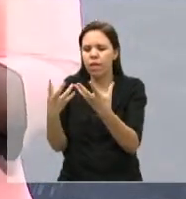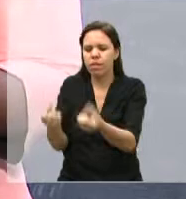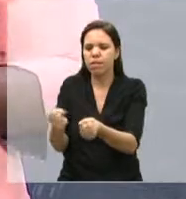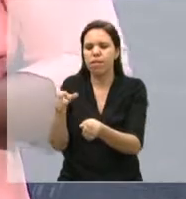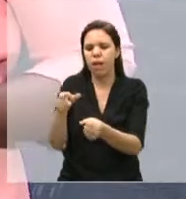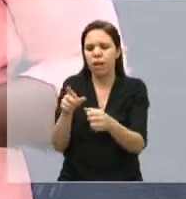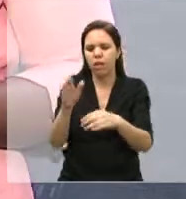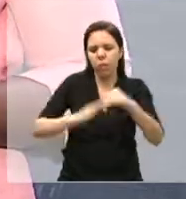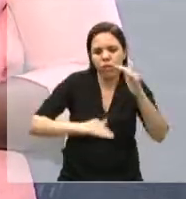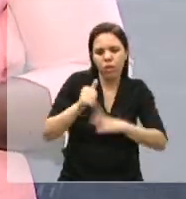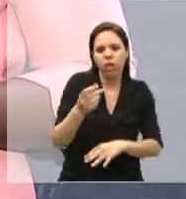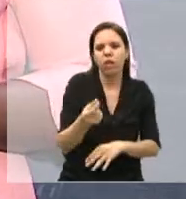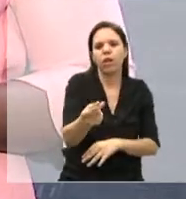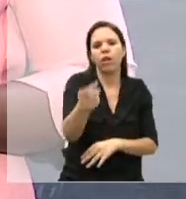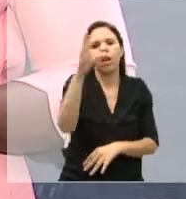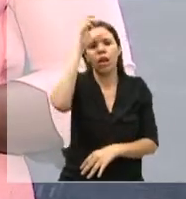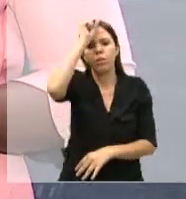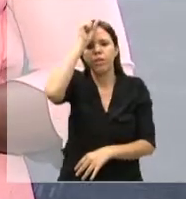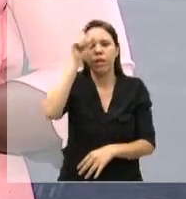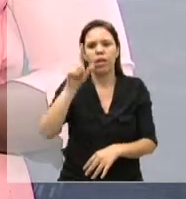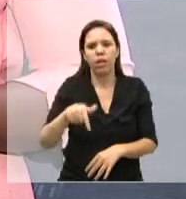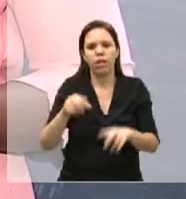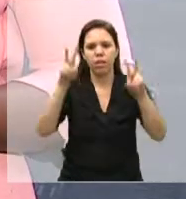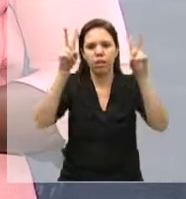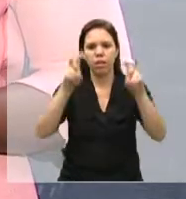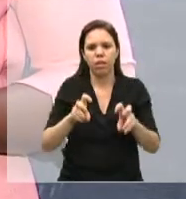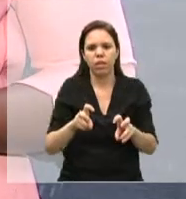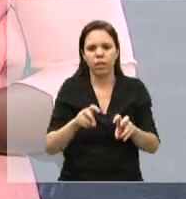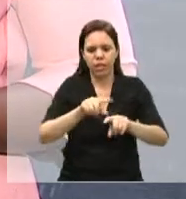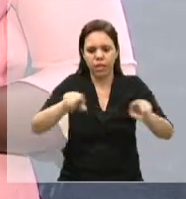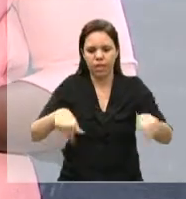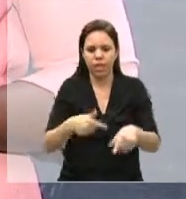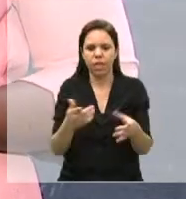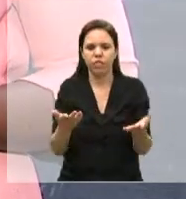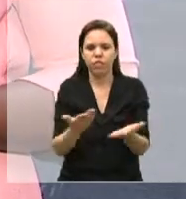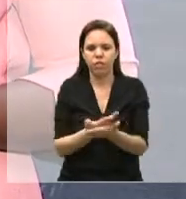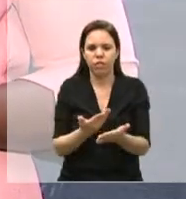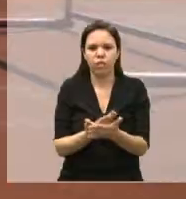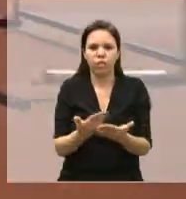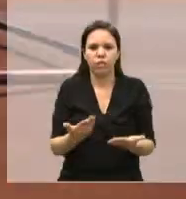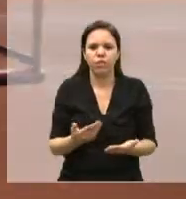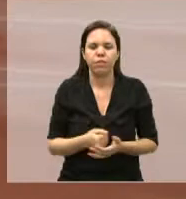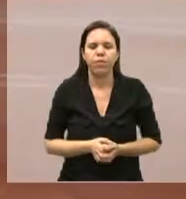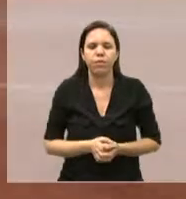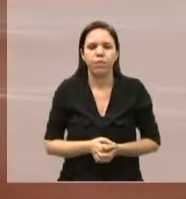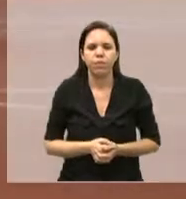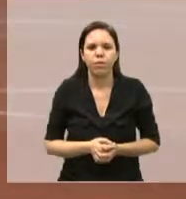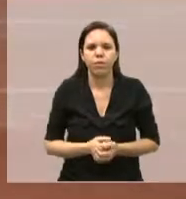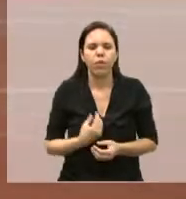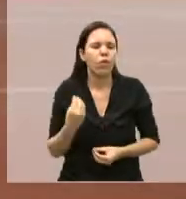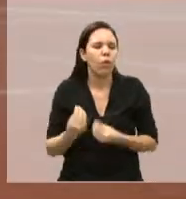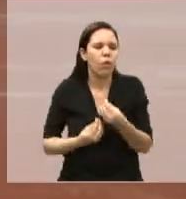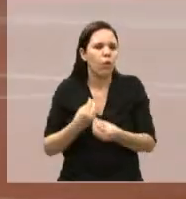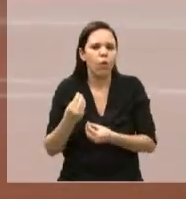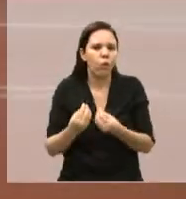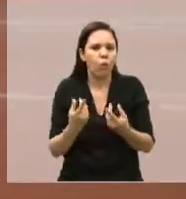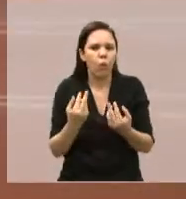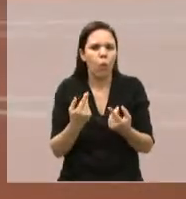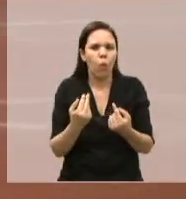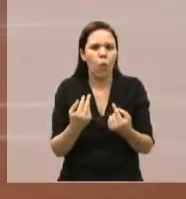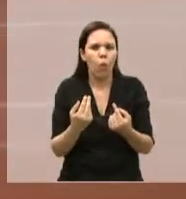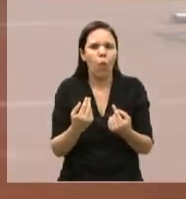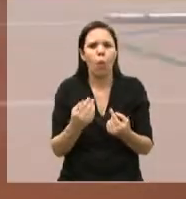não param de aprender? Esse é o tema do Sala de Aula de hoje. É como se fosse uma